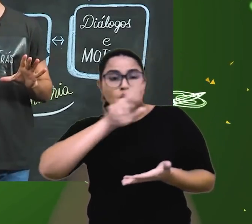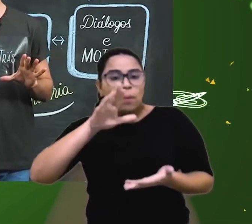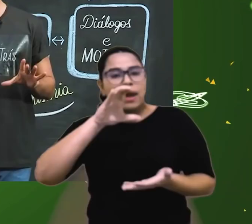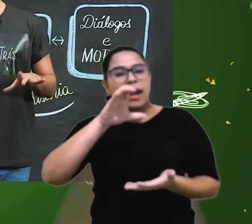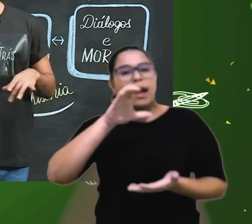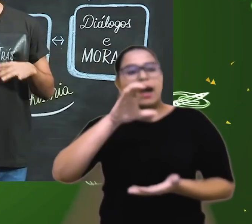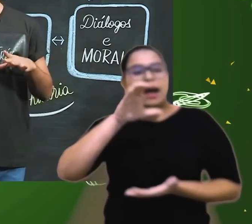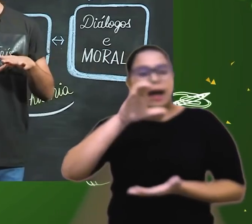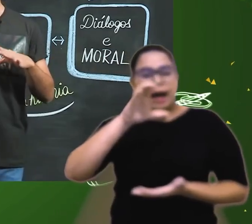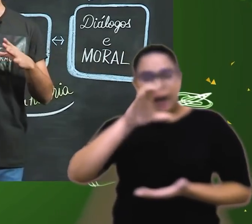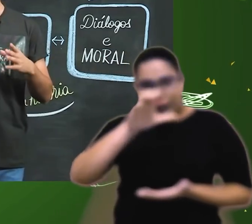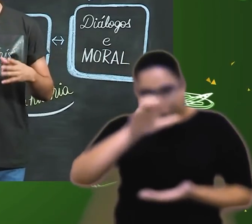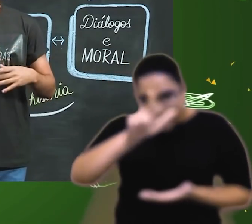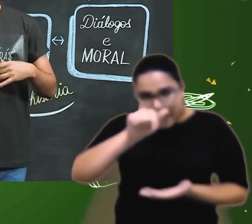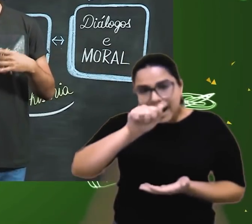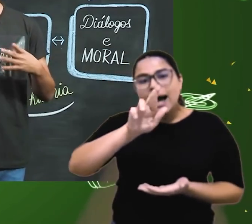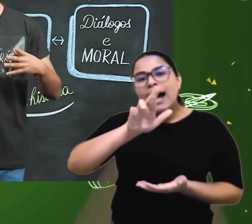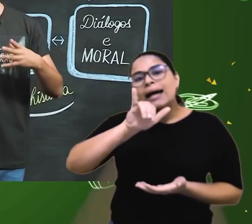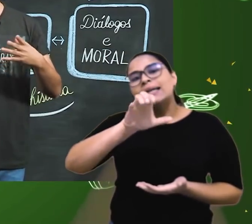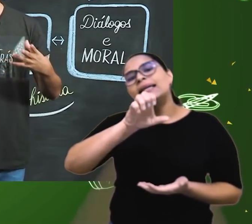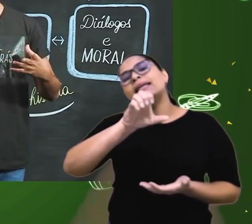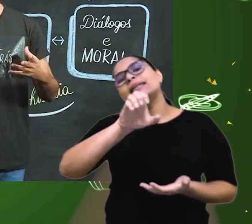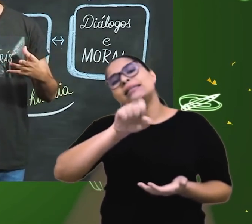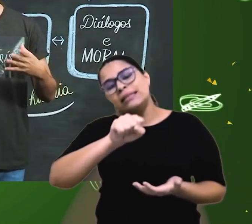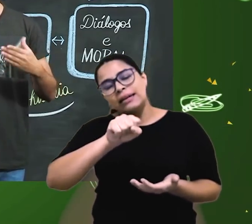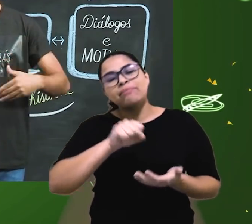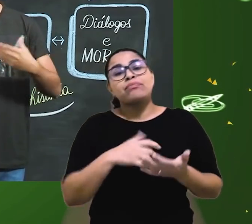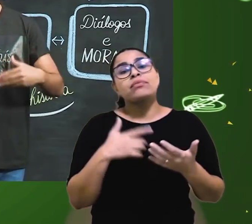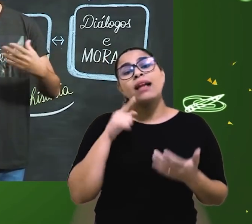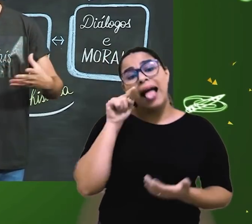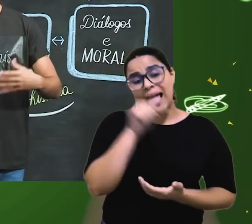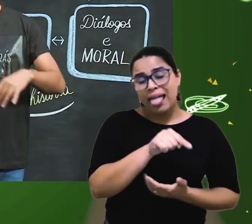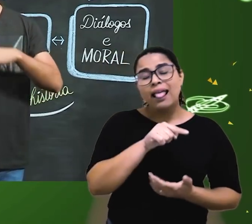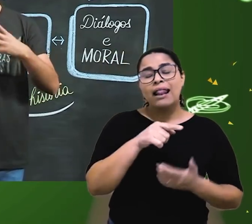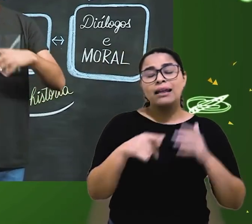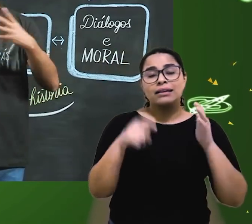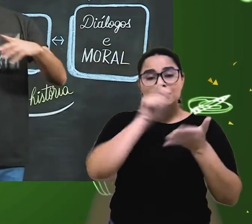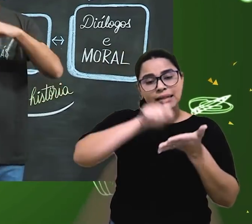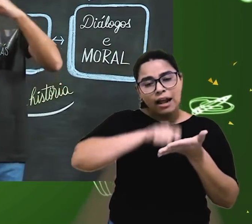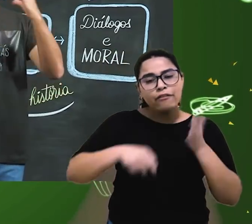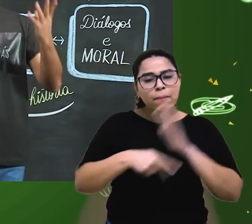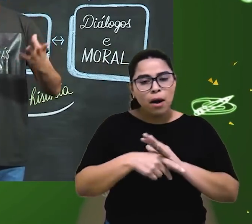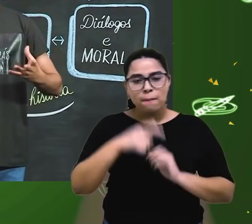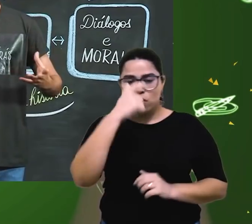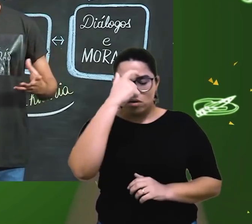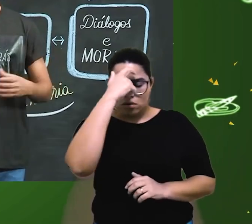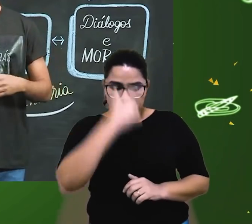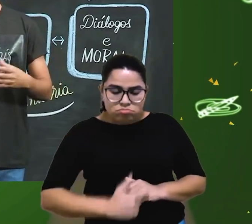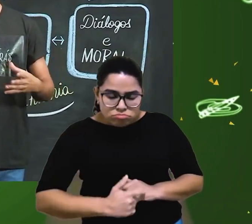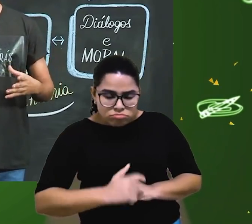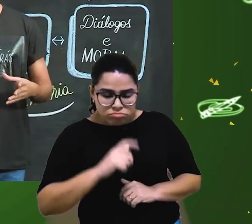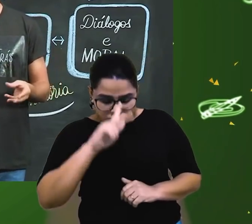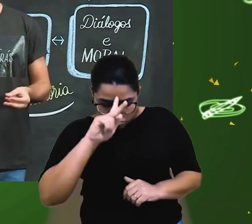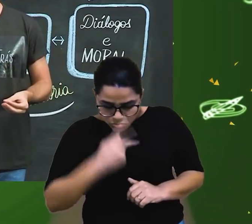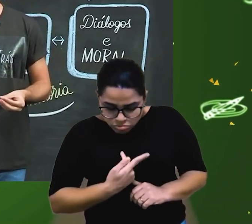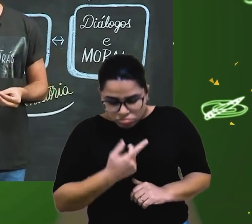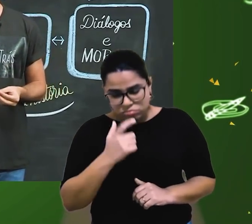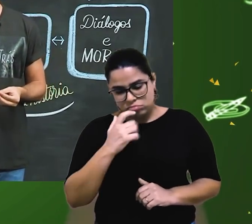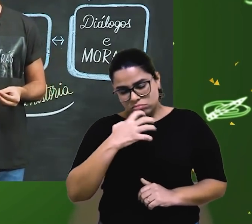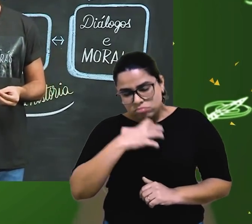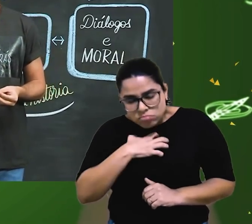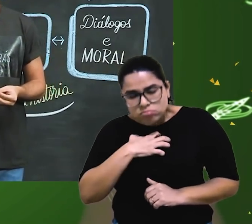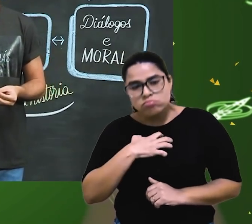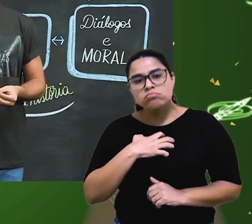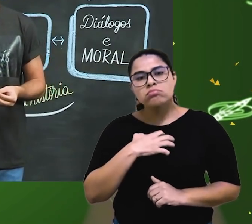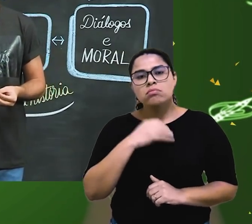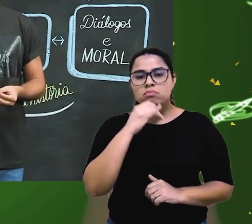serão contos que não vão focar apenas em ações reais, em acontecimentos, em uma história muito tumultuada, muito impactante, mas histórias que vão